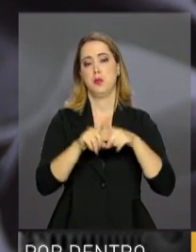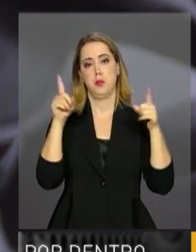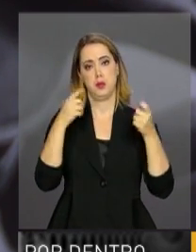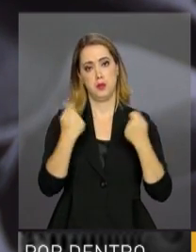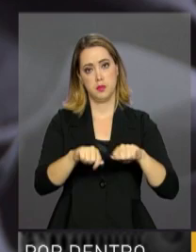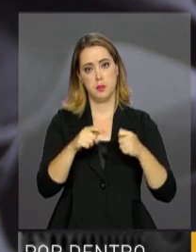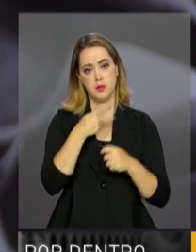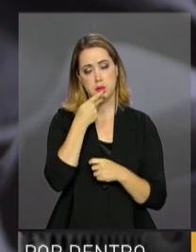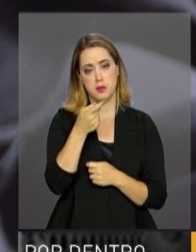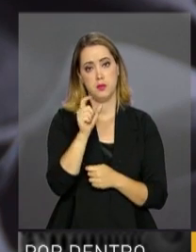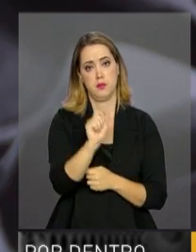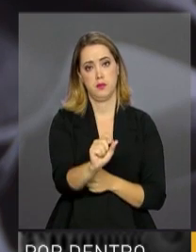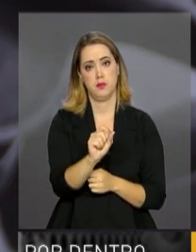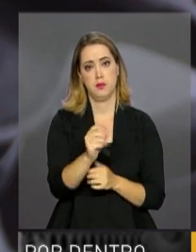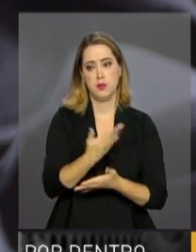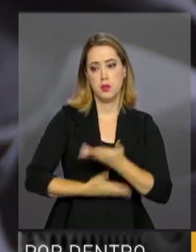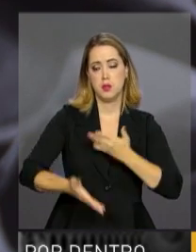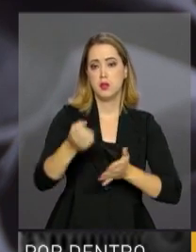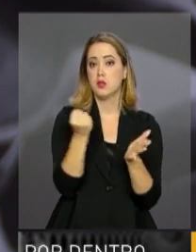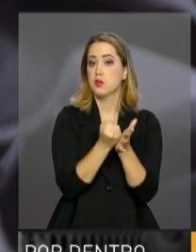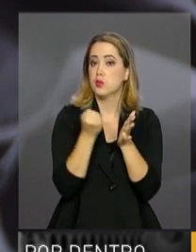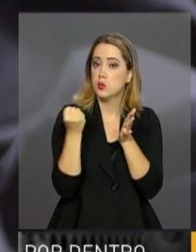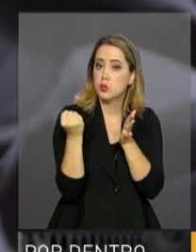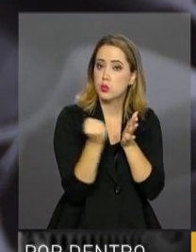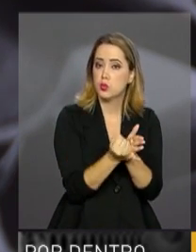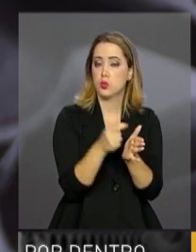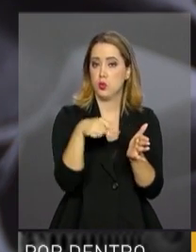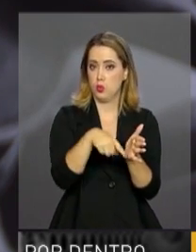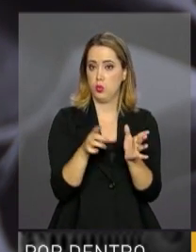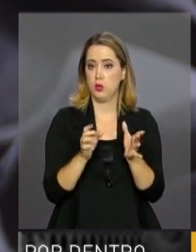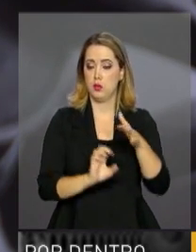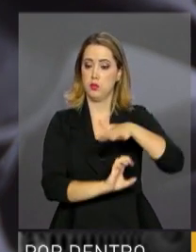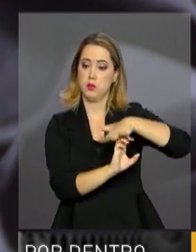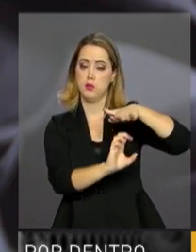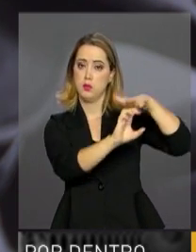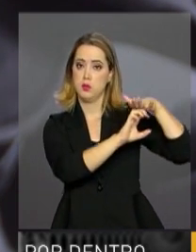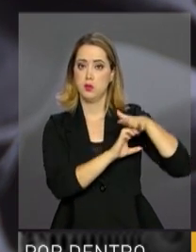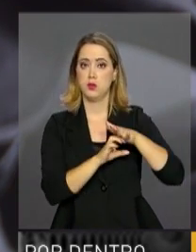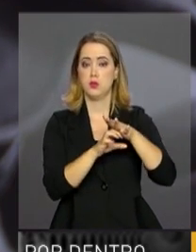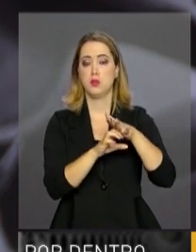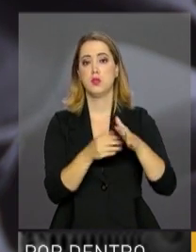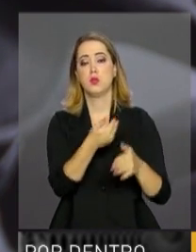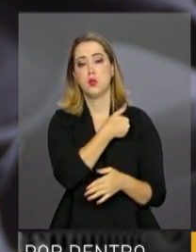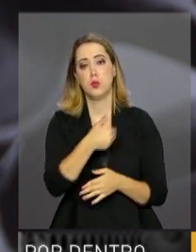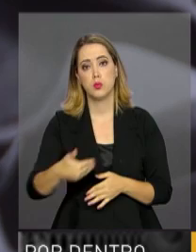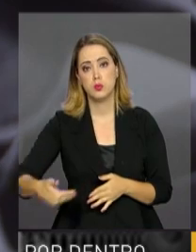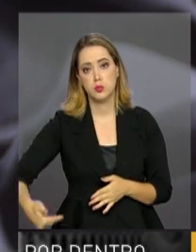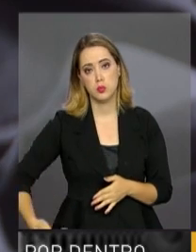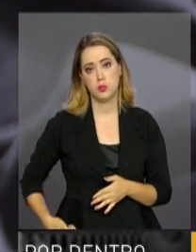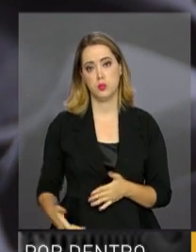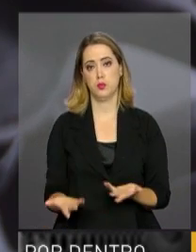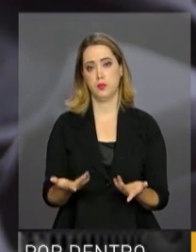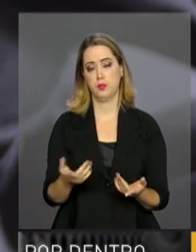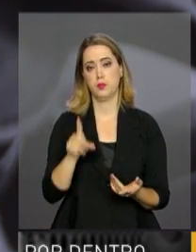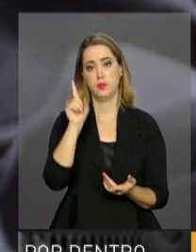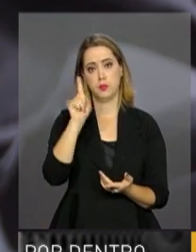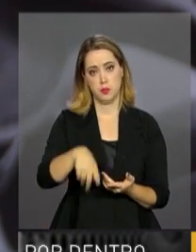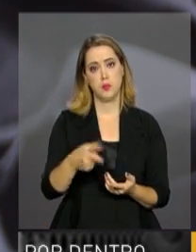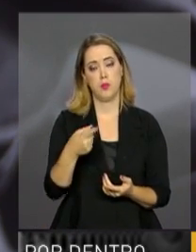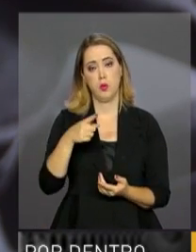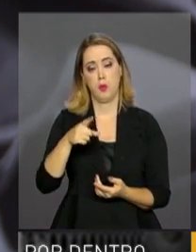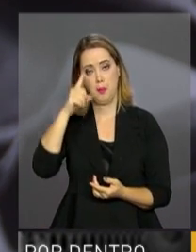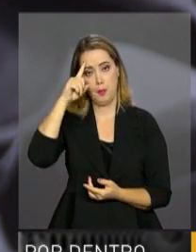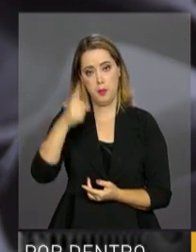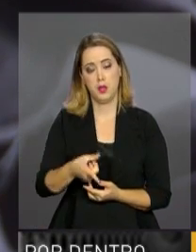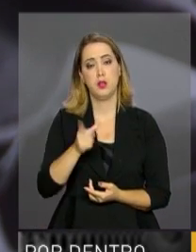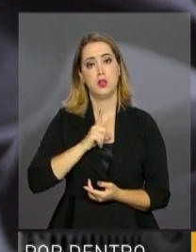registrar que as relações contratuais dessas concessionárias com o poder público, com o governo federal, impõem